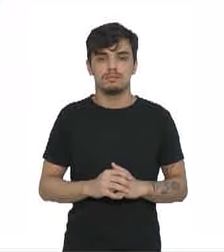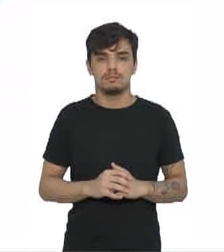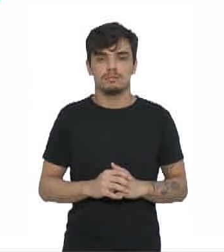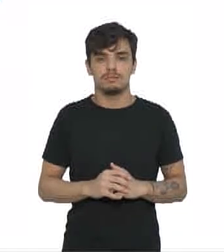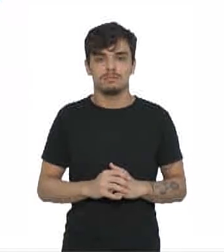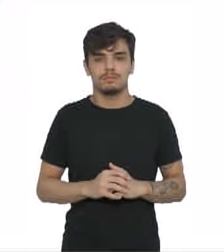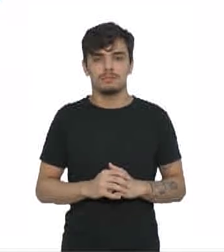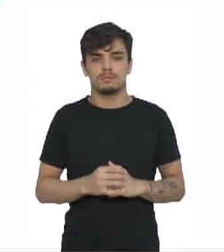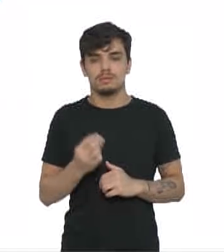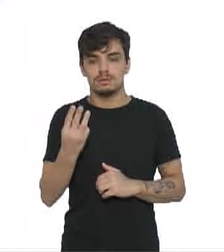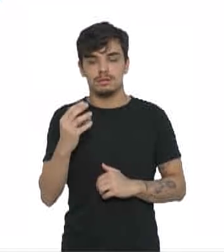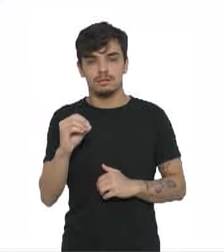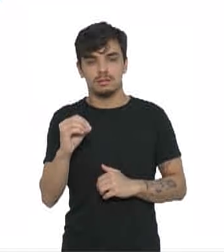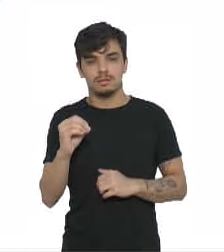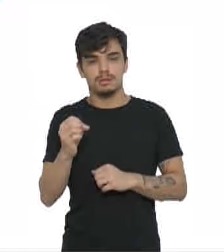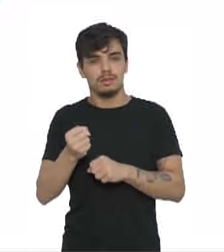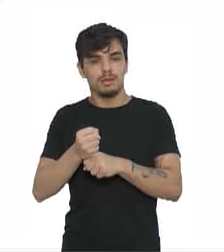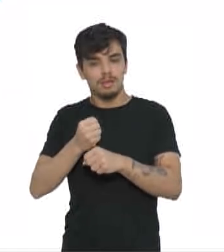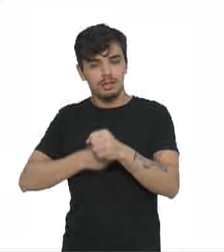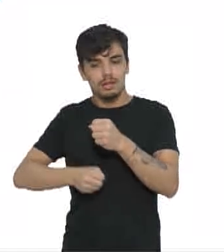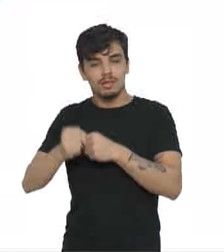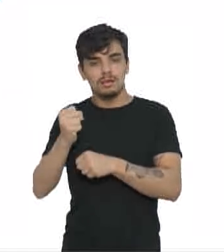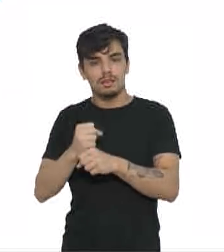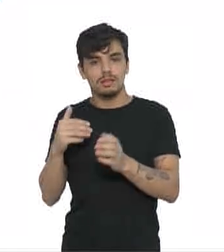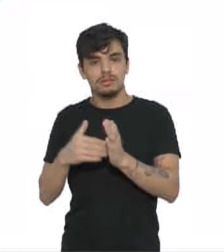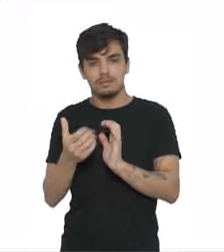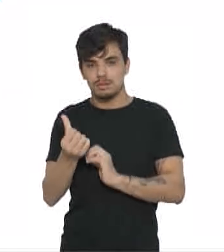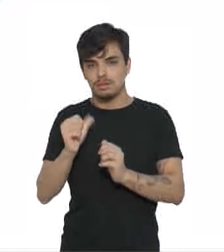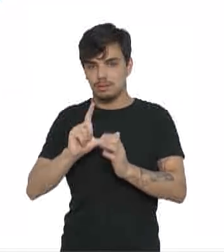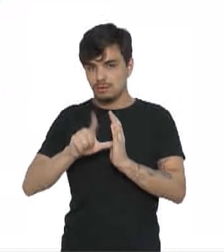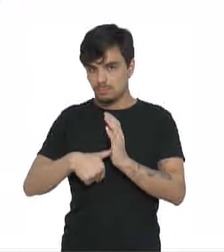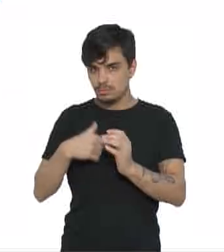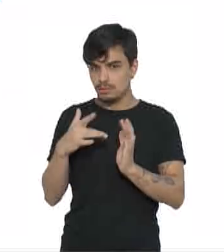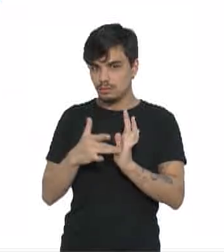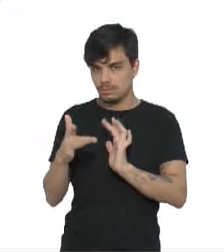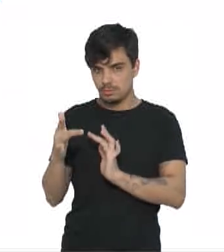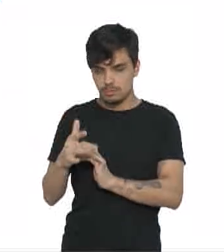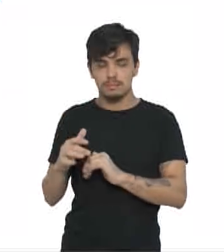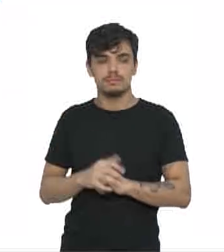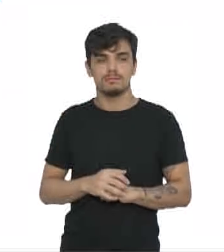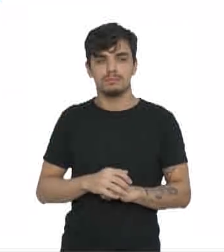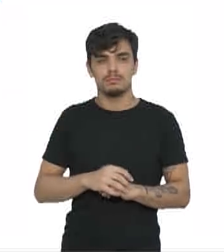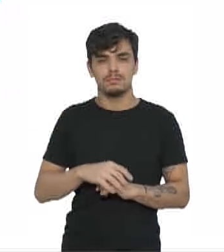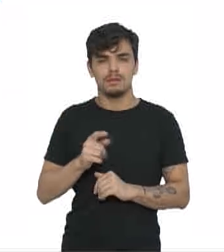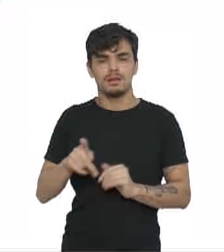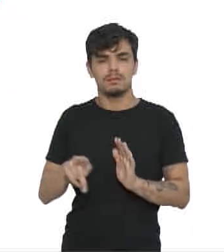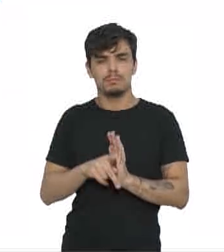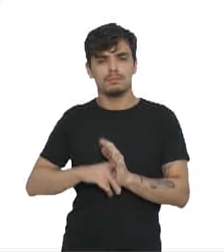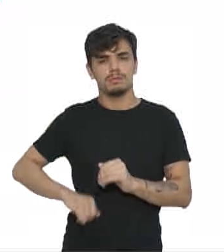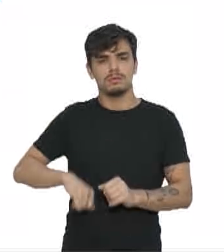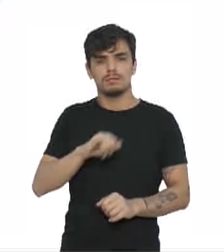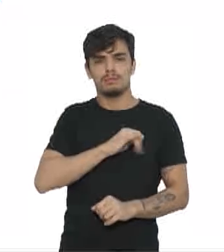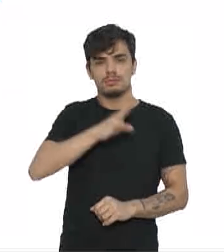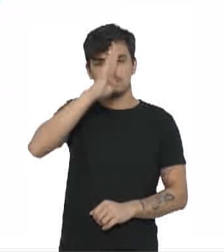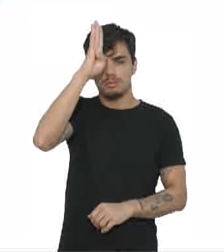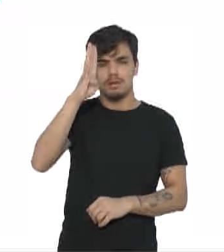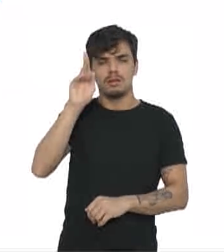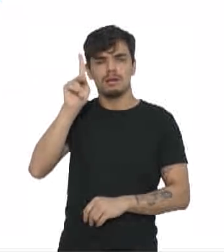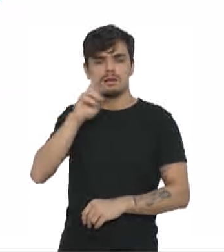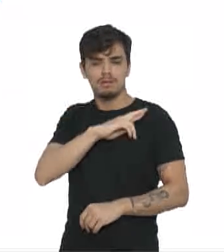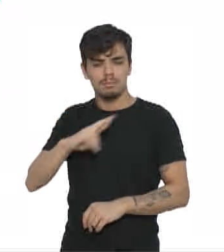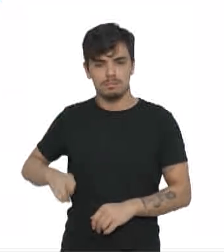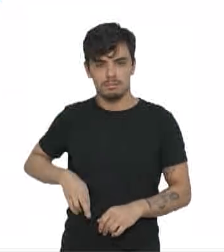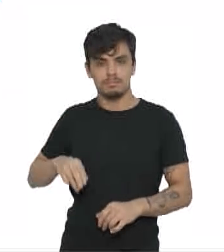Entre 30 a.C. a 6 depois de Cristo, a região atual de Portugal era de domínio romano, transição entre república e império. Entre o